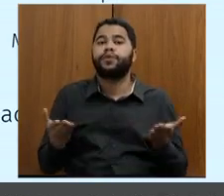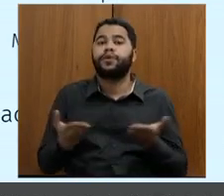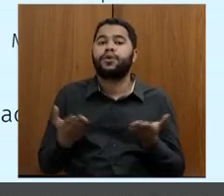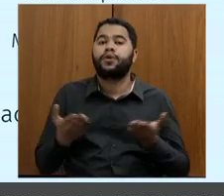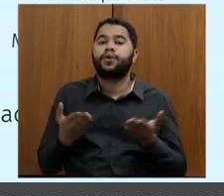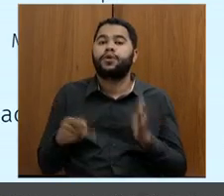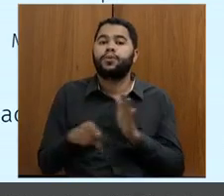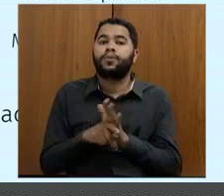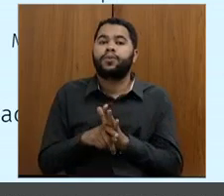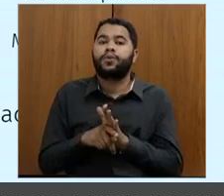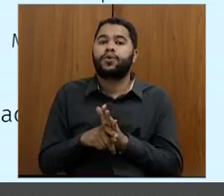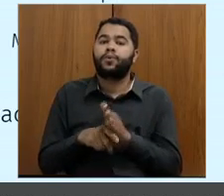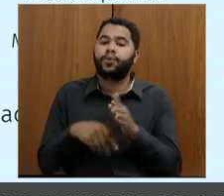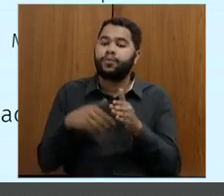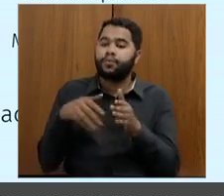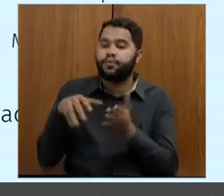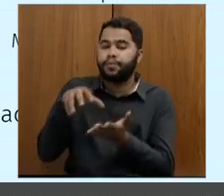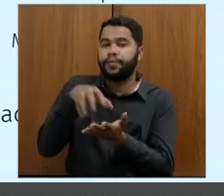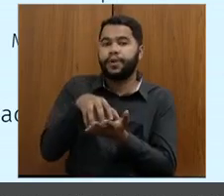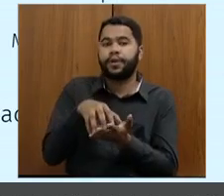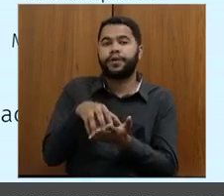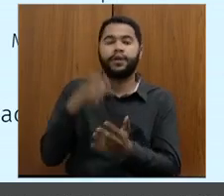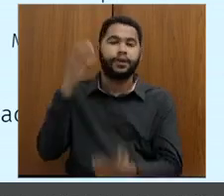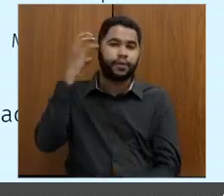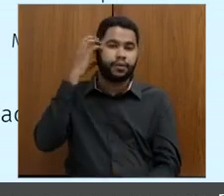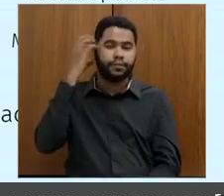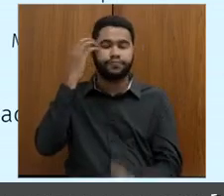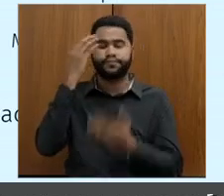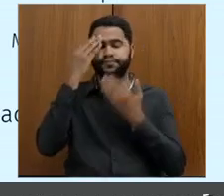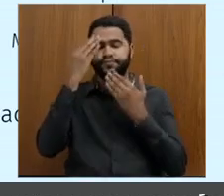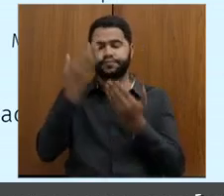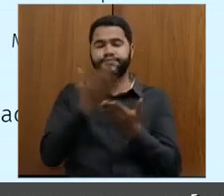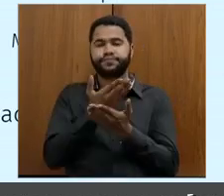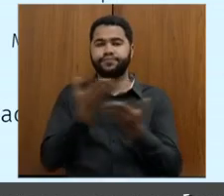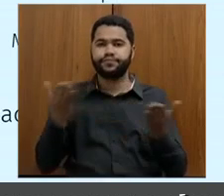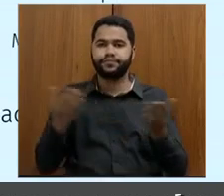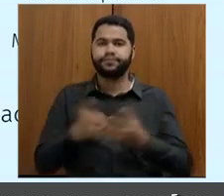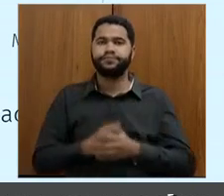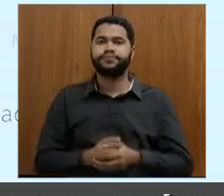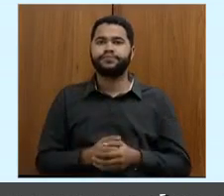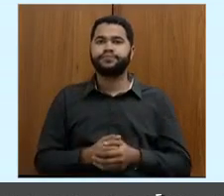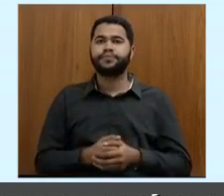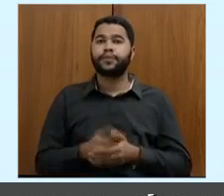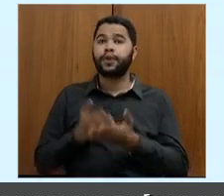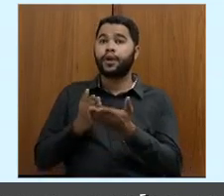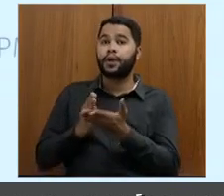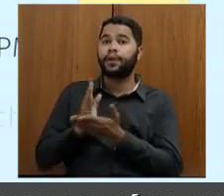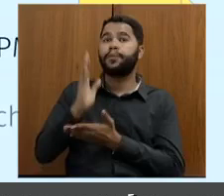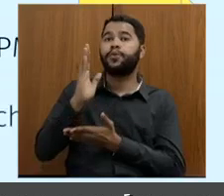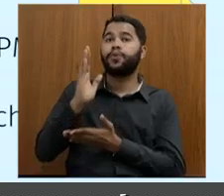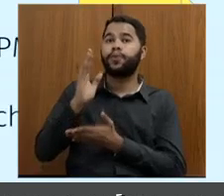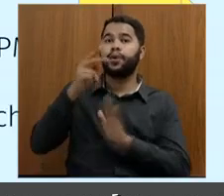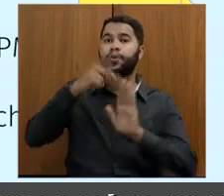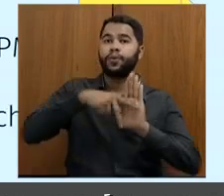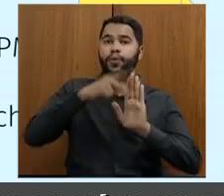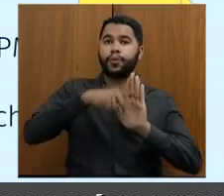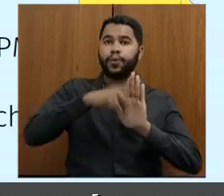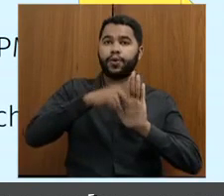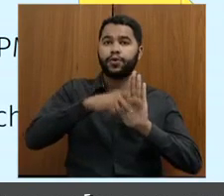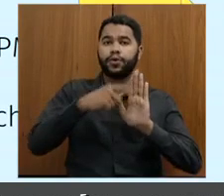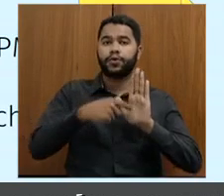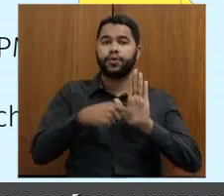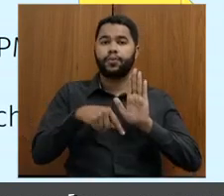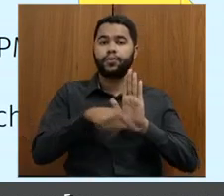agora a digitalização da rede rádio Além disso os agradecer o senhor dos Senhores aprovaram aqui né aquele projeto da